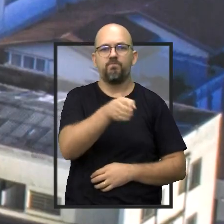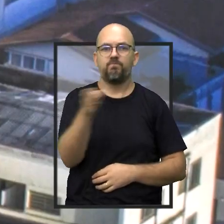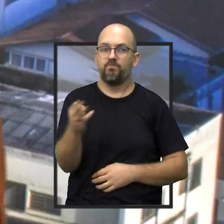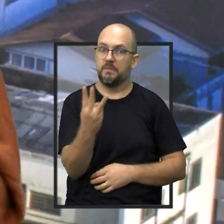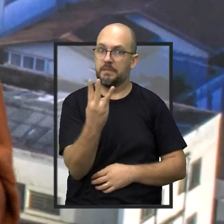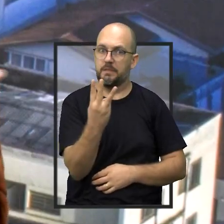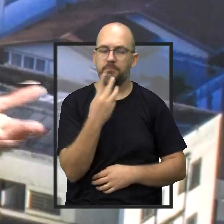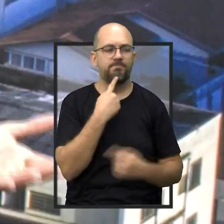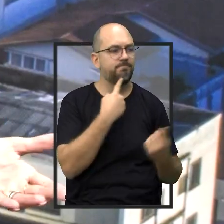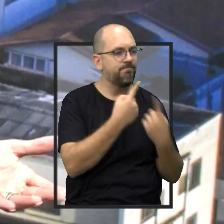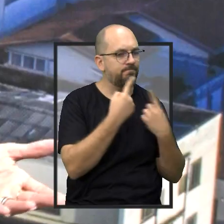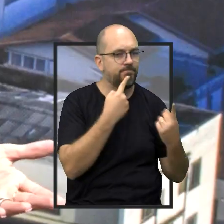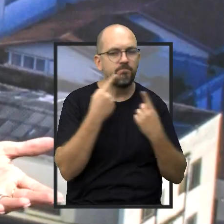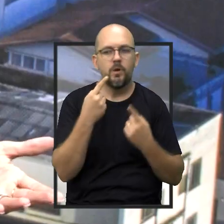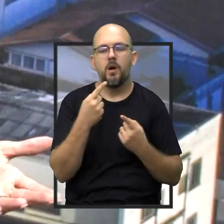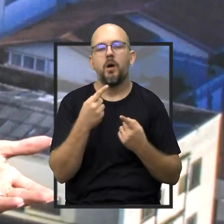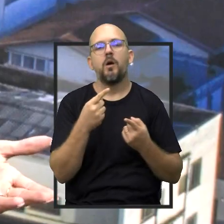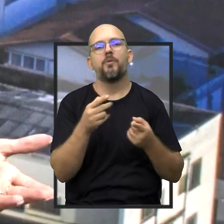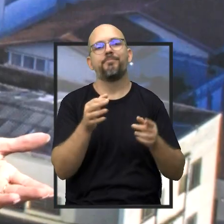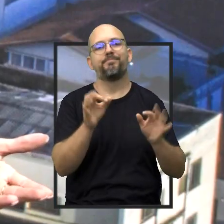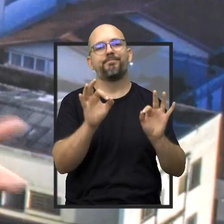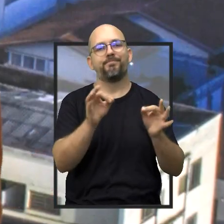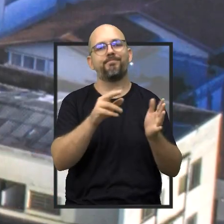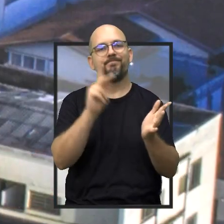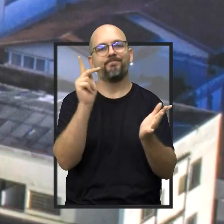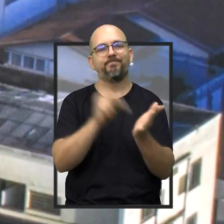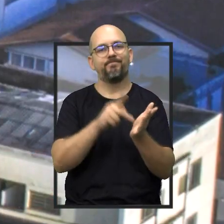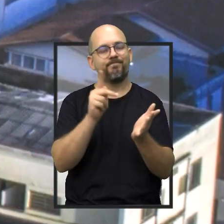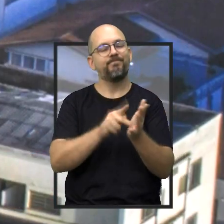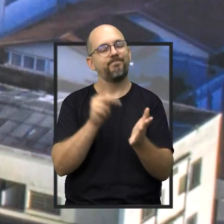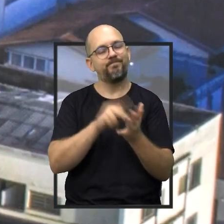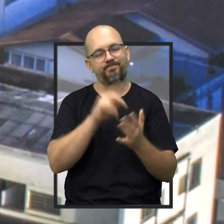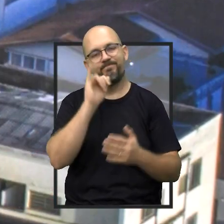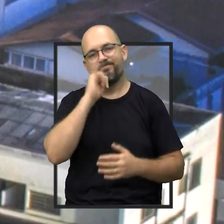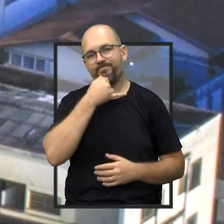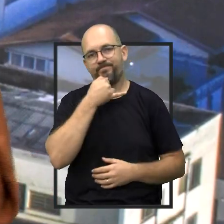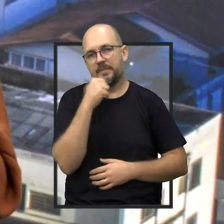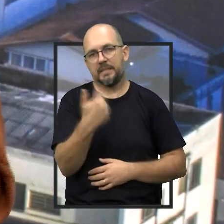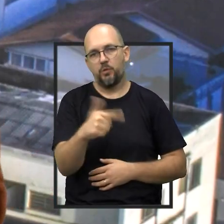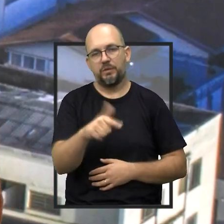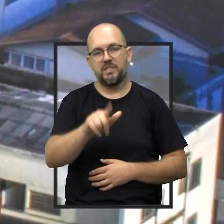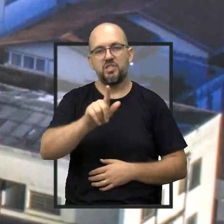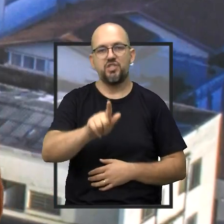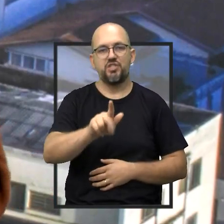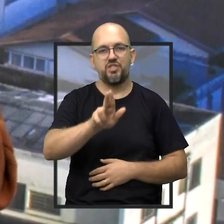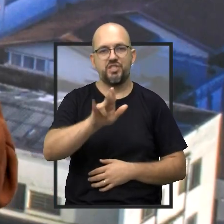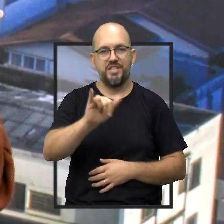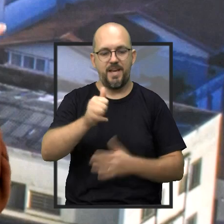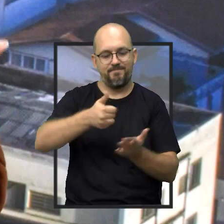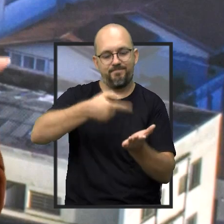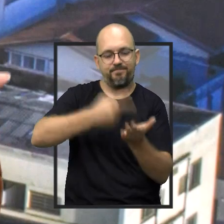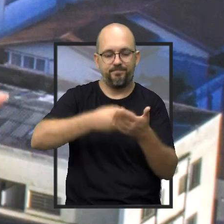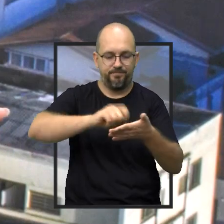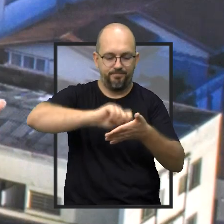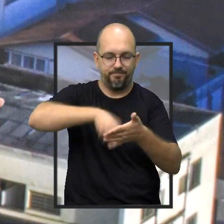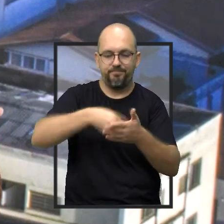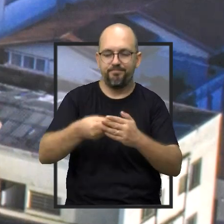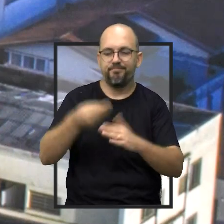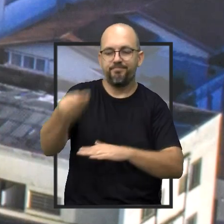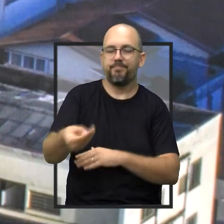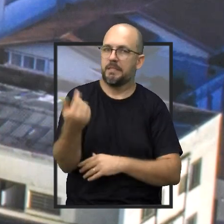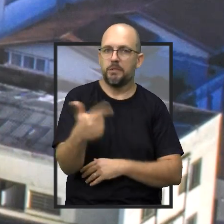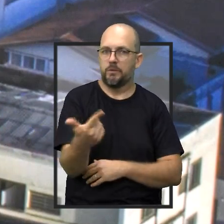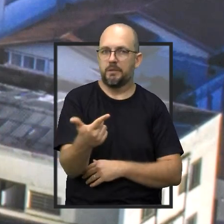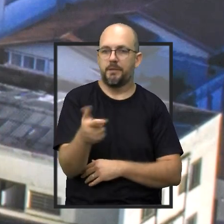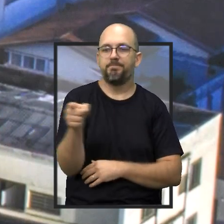conversei com o pessoal e, infelizmente, a informação se confirmou. Não tinham guias para os pacientes que estavam passando